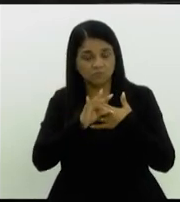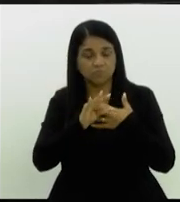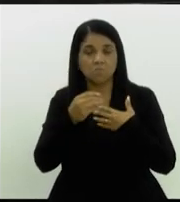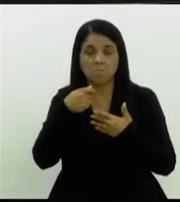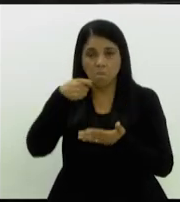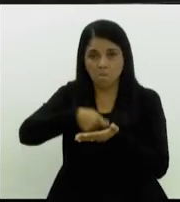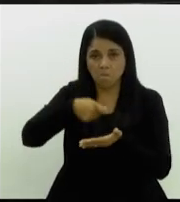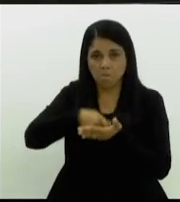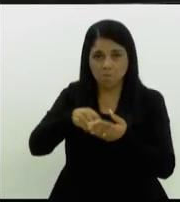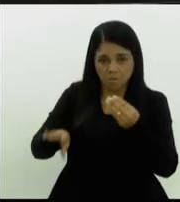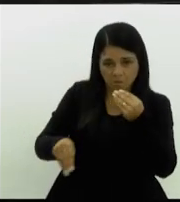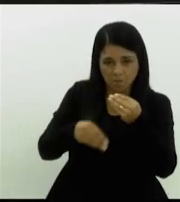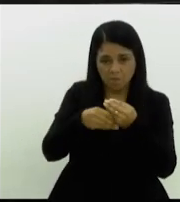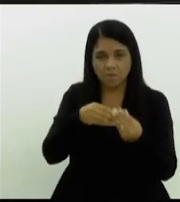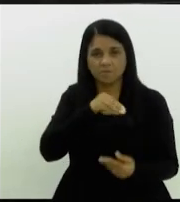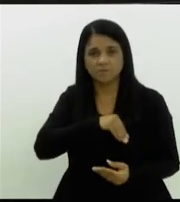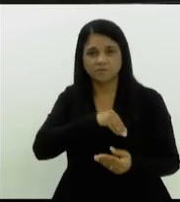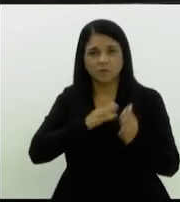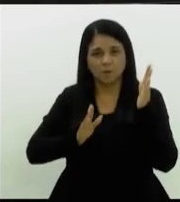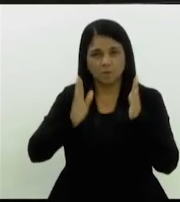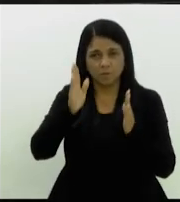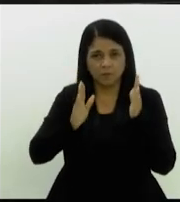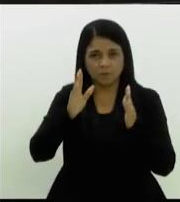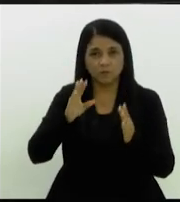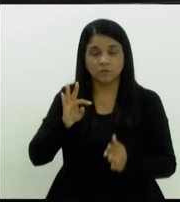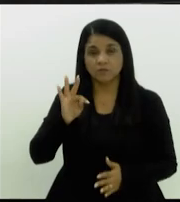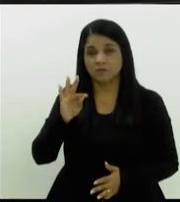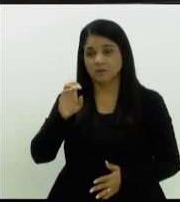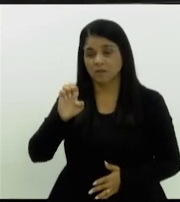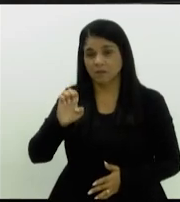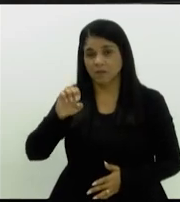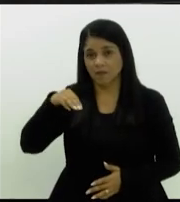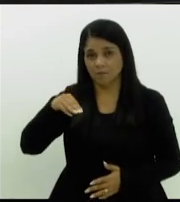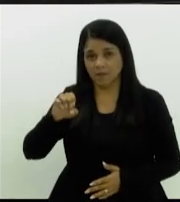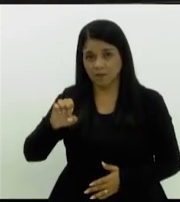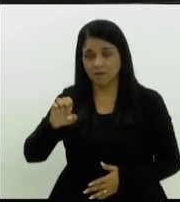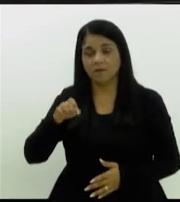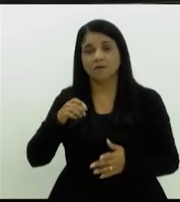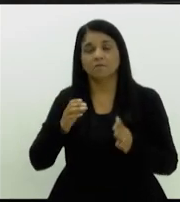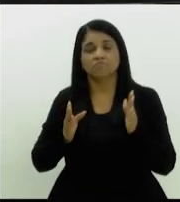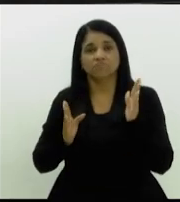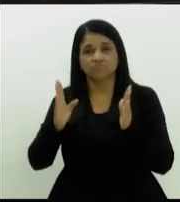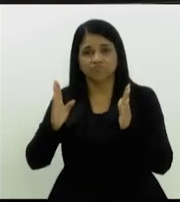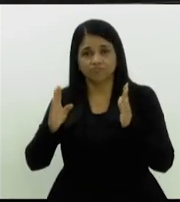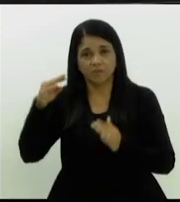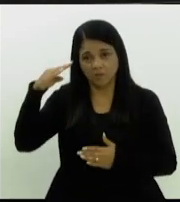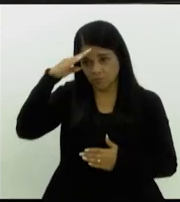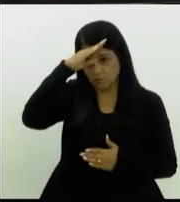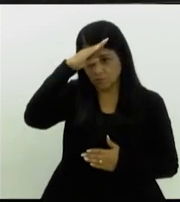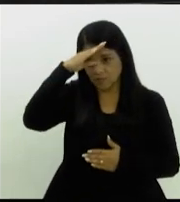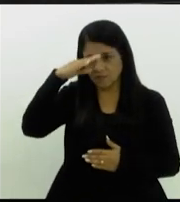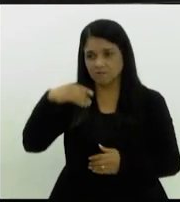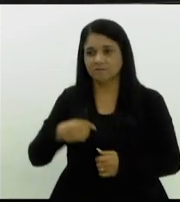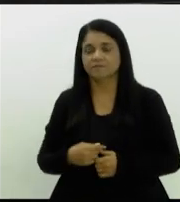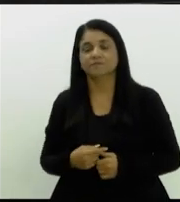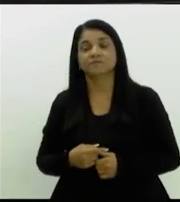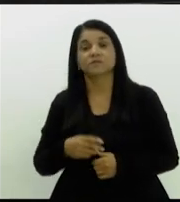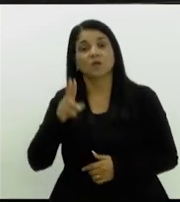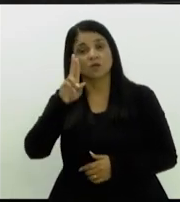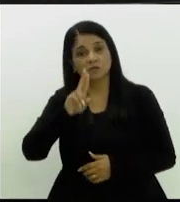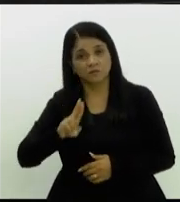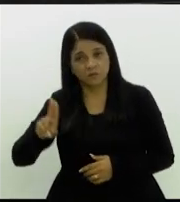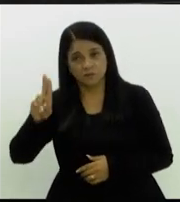salarial do período de Temer e de Bolsonaro. Valorizar a universidade